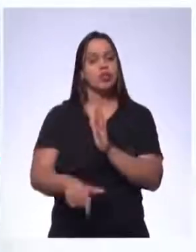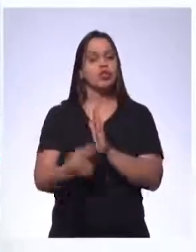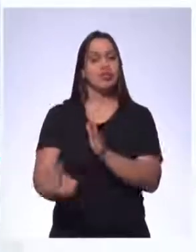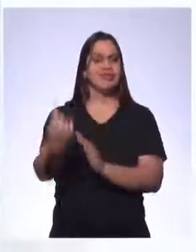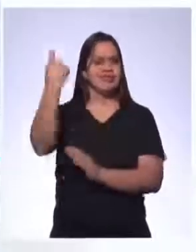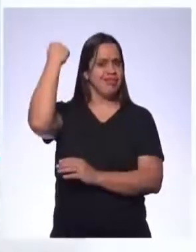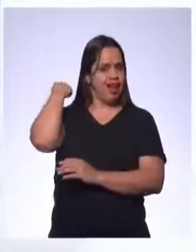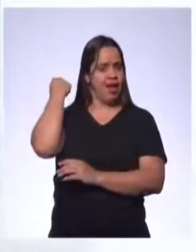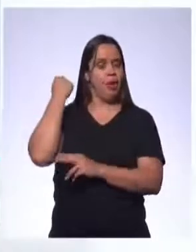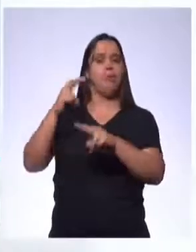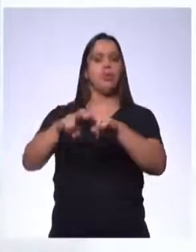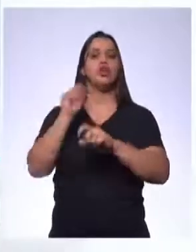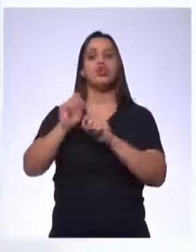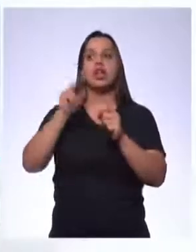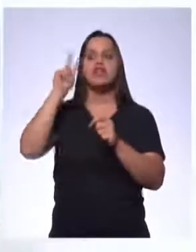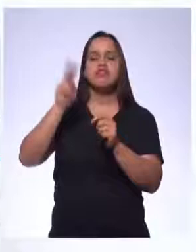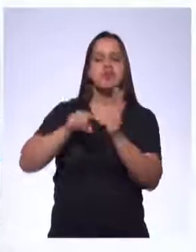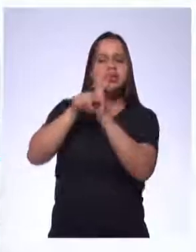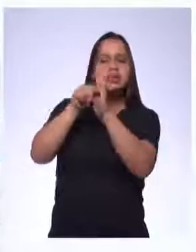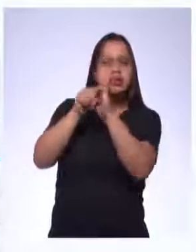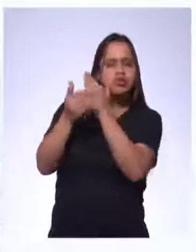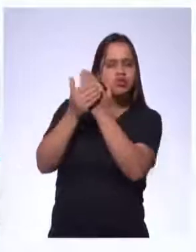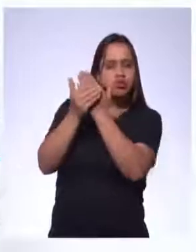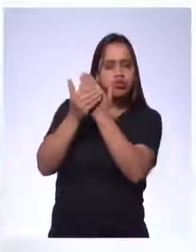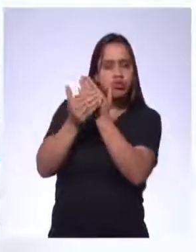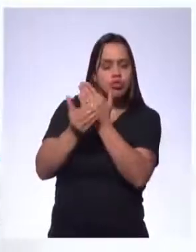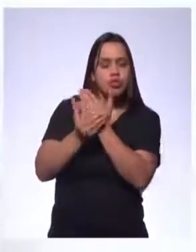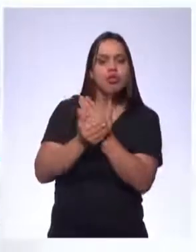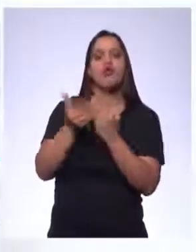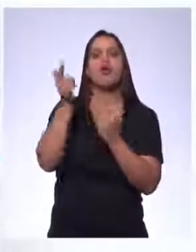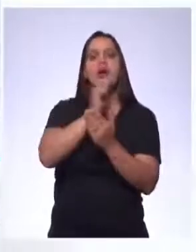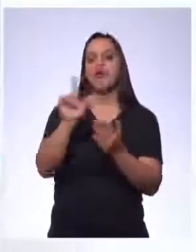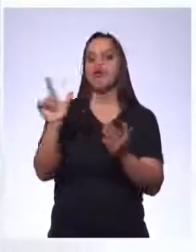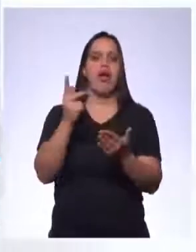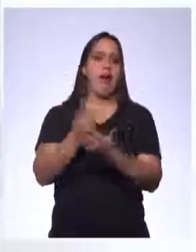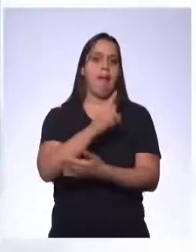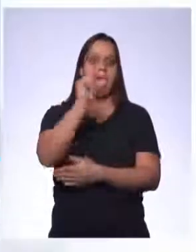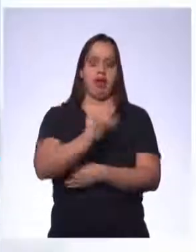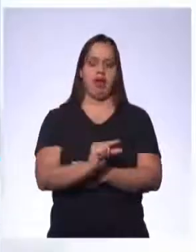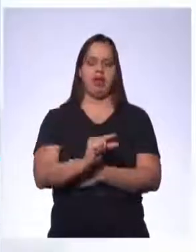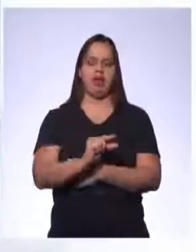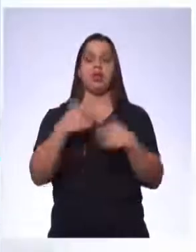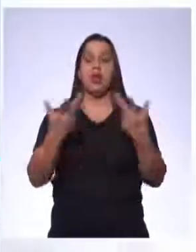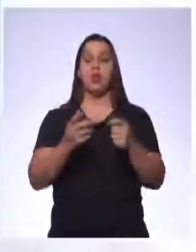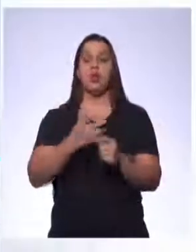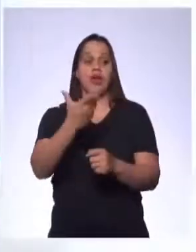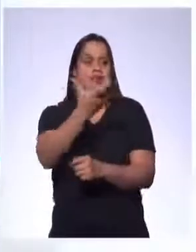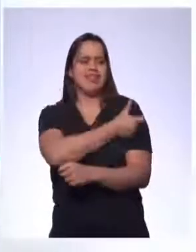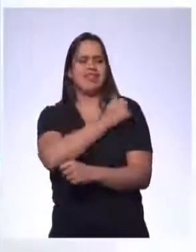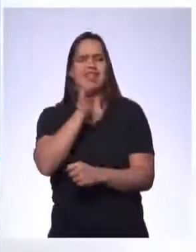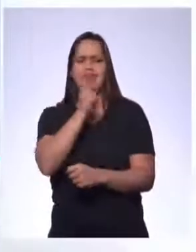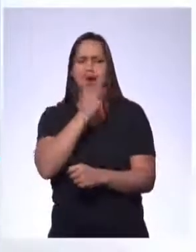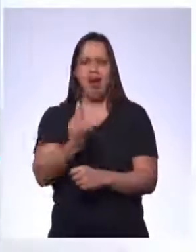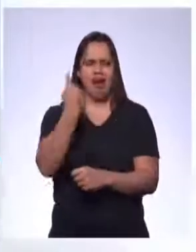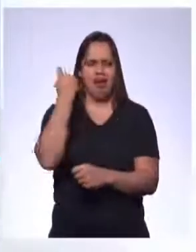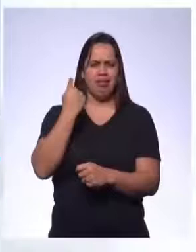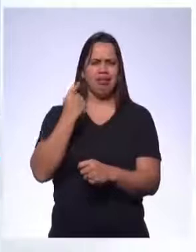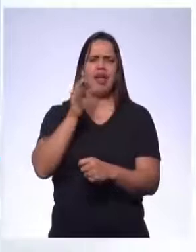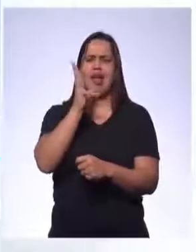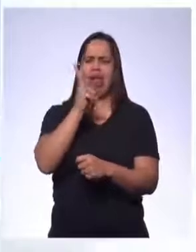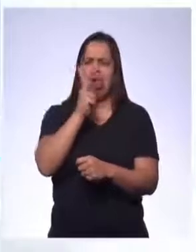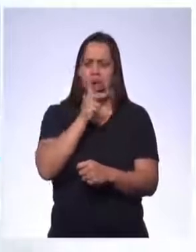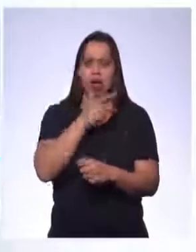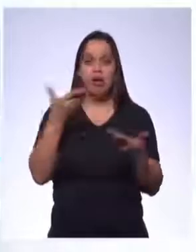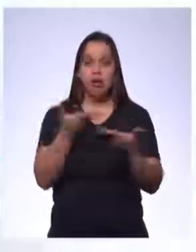já não estão cometendo mais. E então a tecnologia vai avançando. Então vacinas que demoravam muito tempo para ficarem prontas, hoje